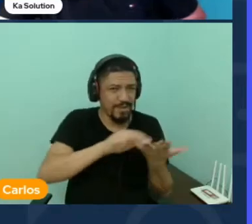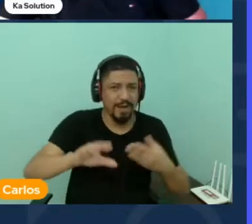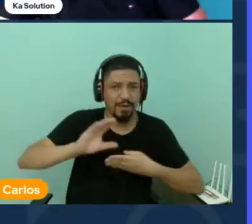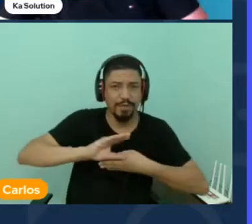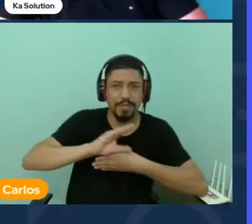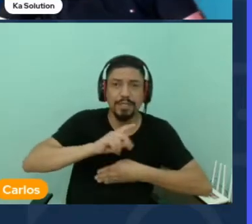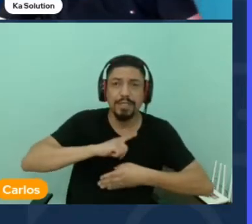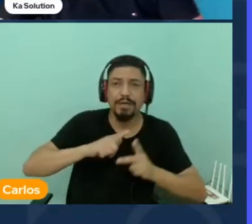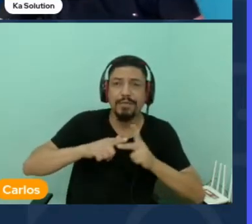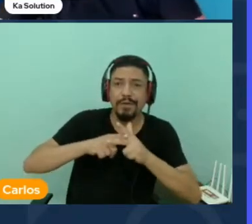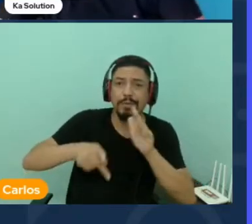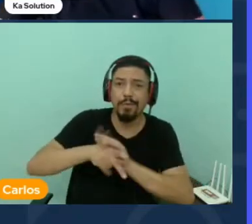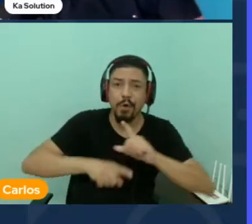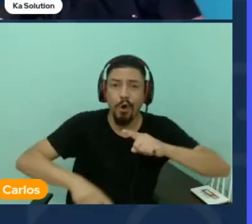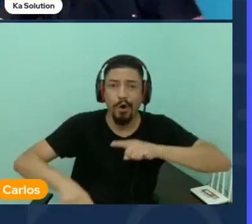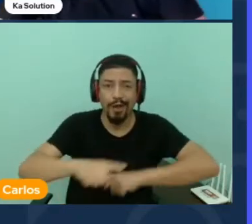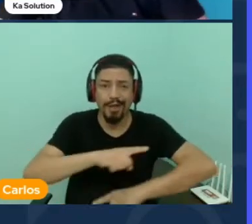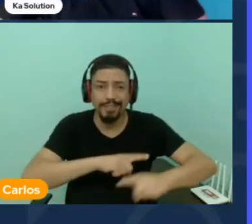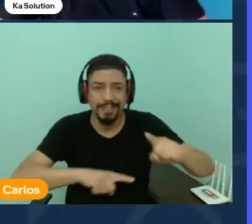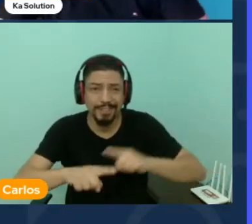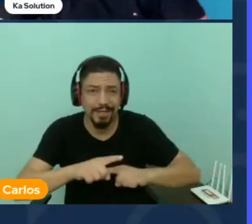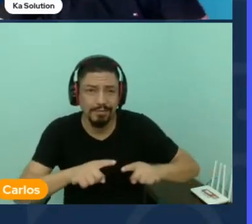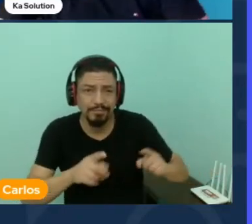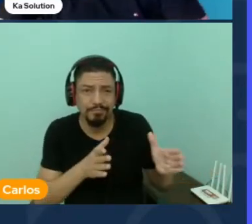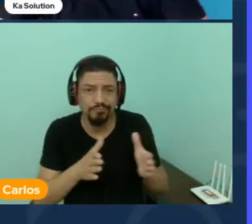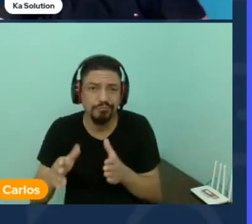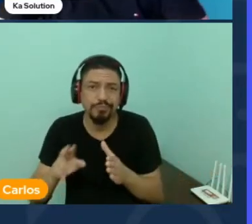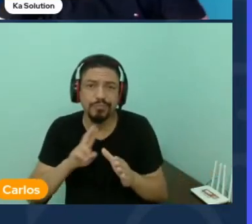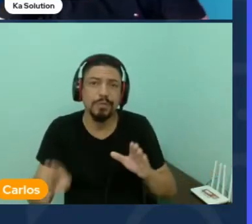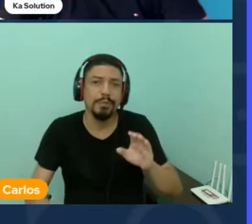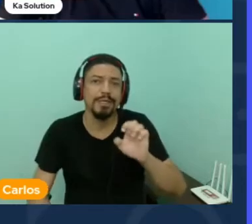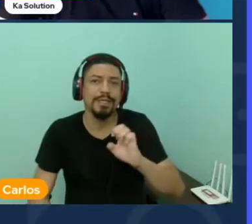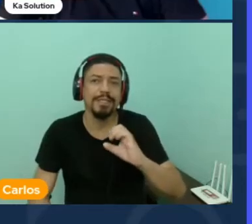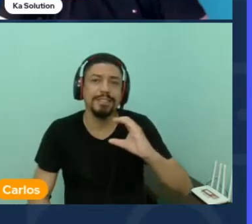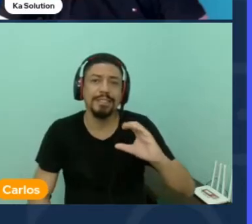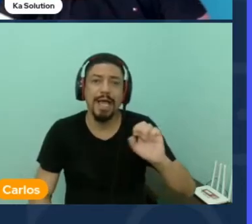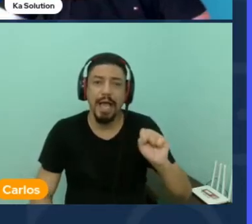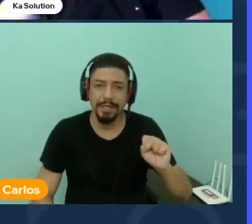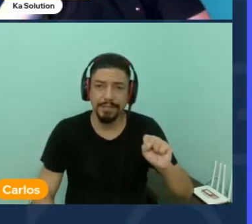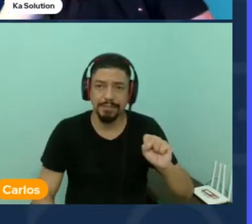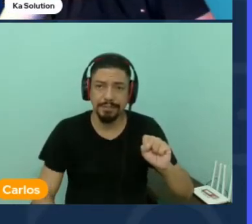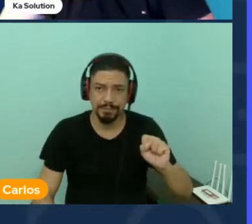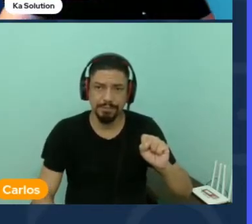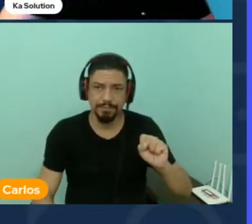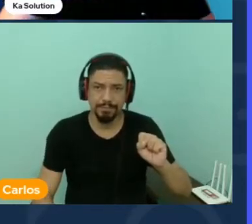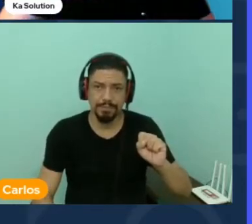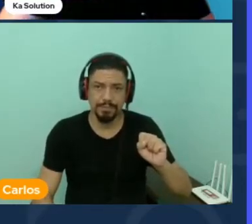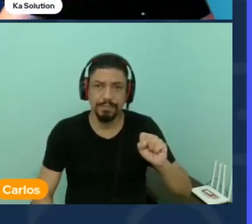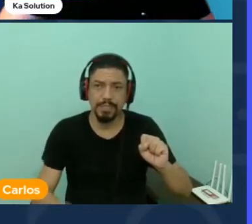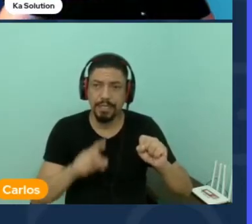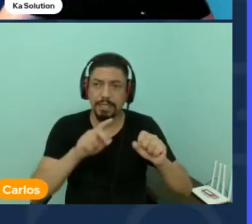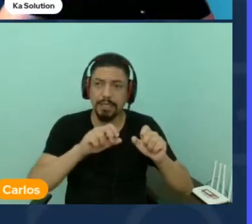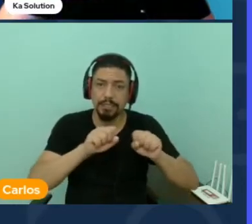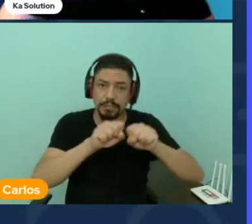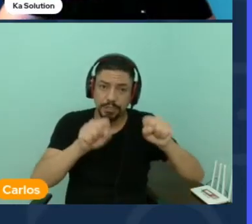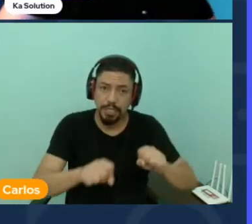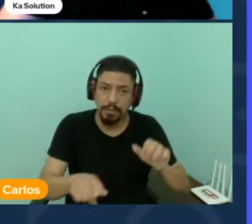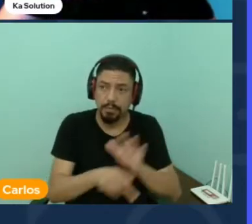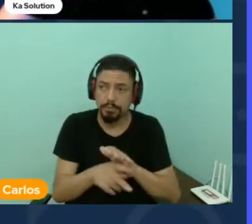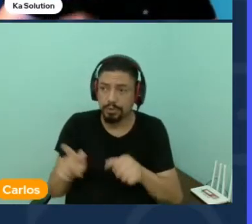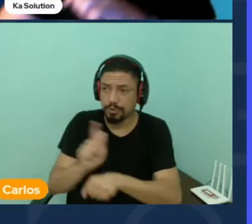de orquestração, que é o Elastic Container Service, ou o ECS.